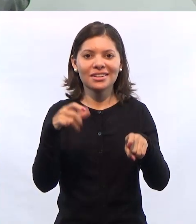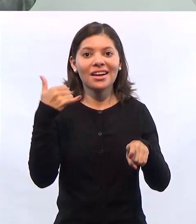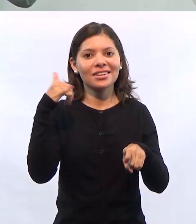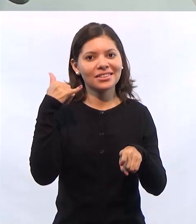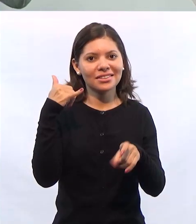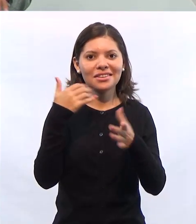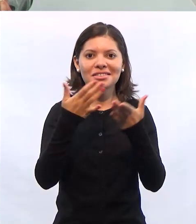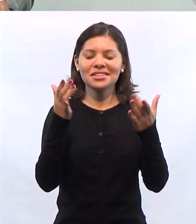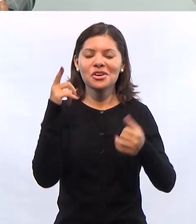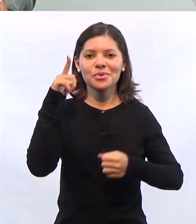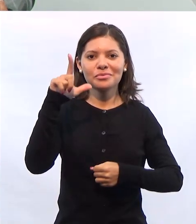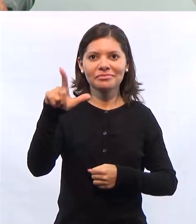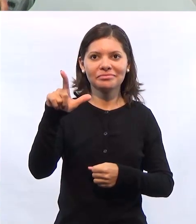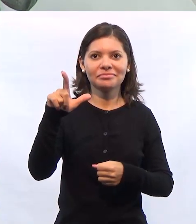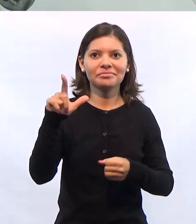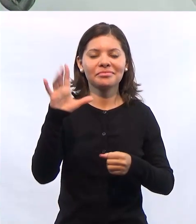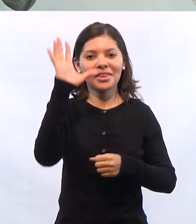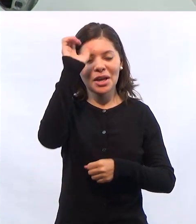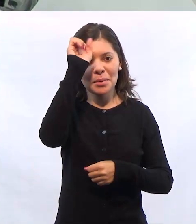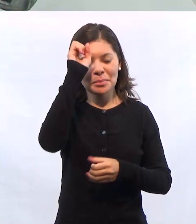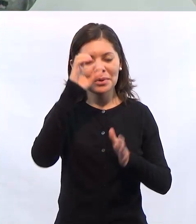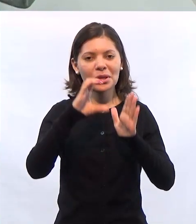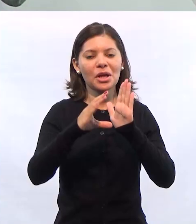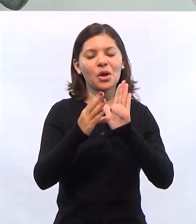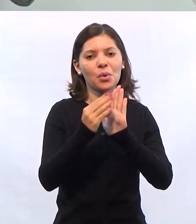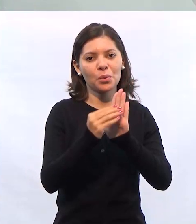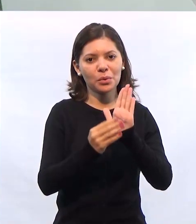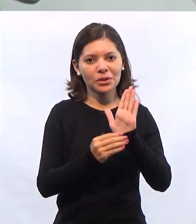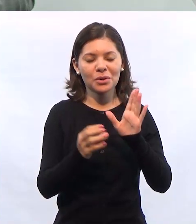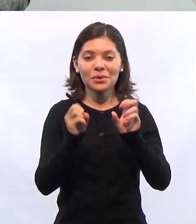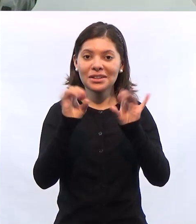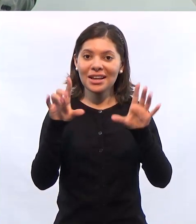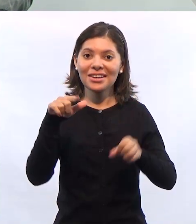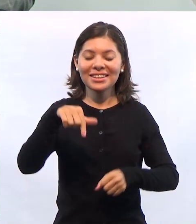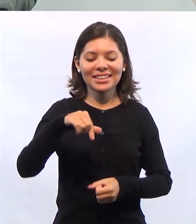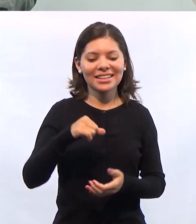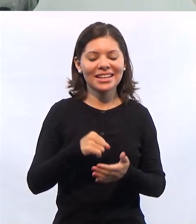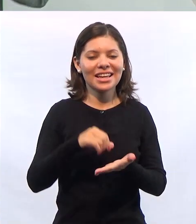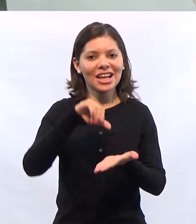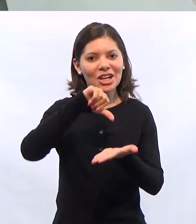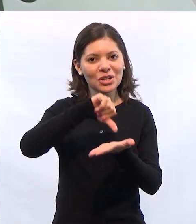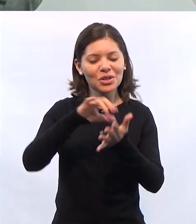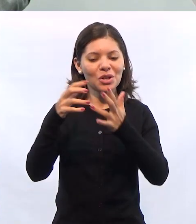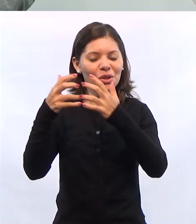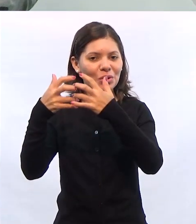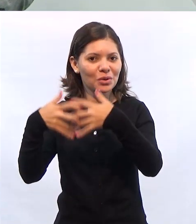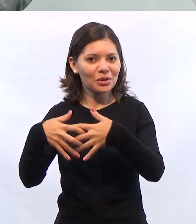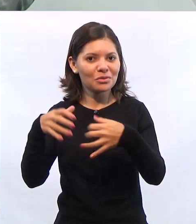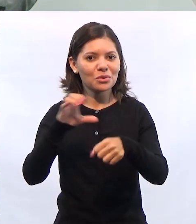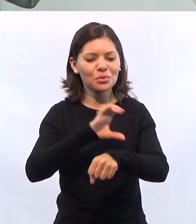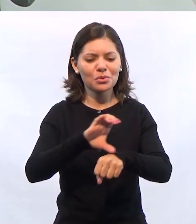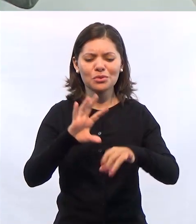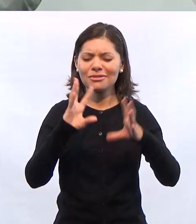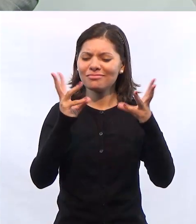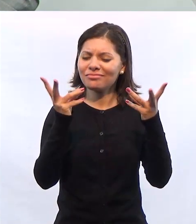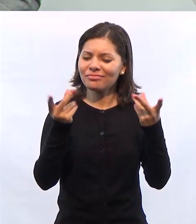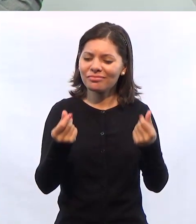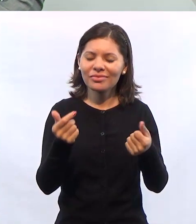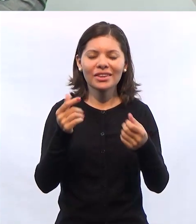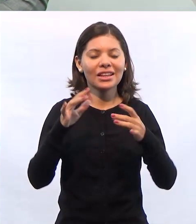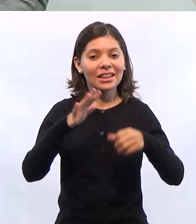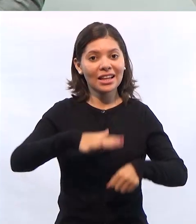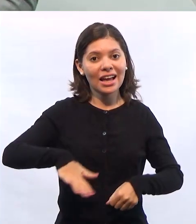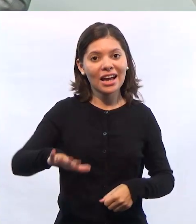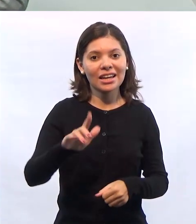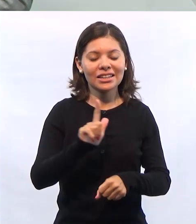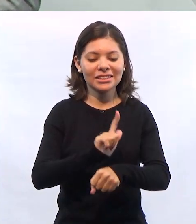um celular que você vai conseguir aprender um conteúdo e é claro aqui no instituto federal este curso de inteira qualidade da